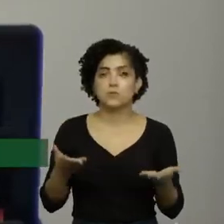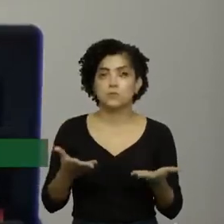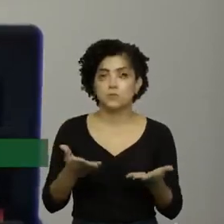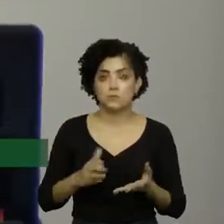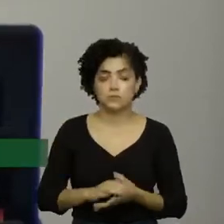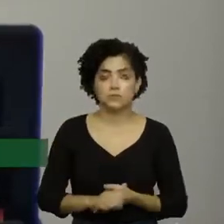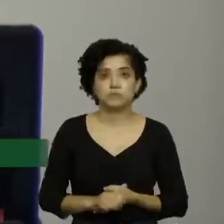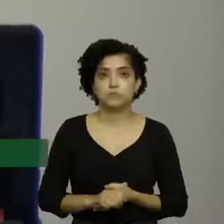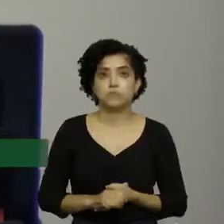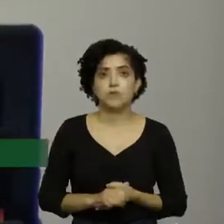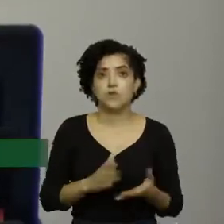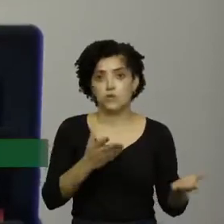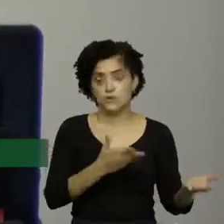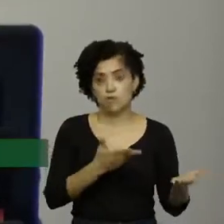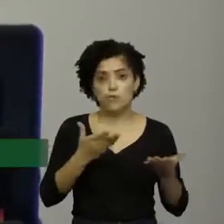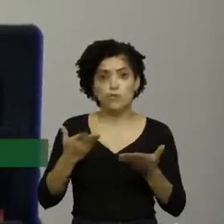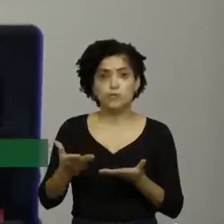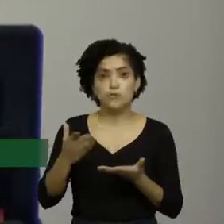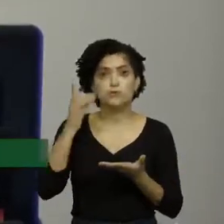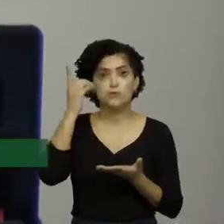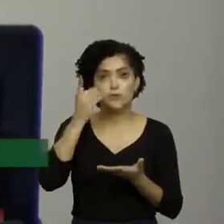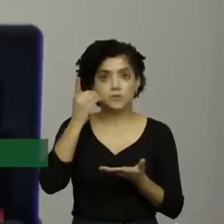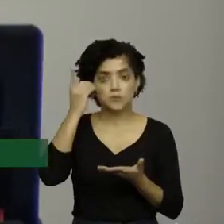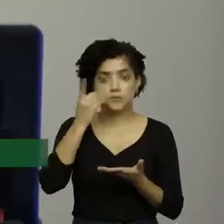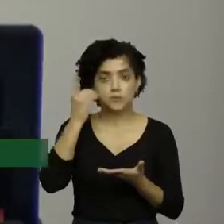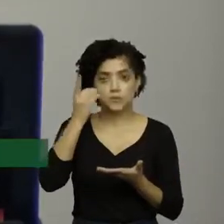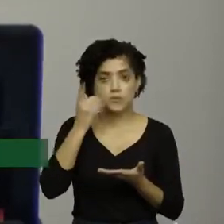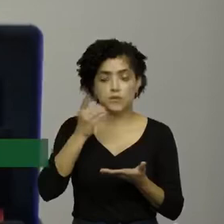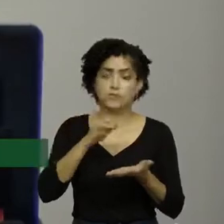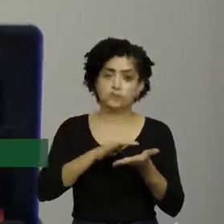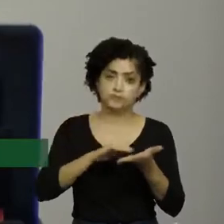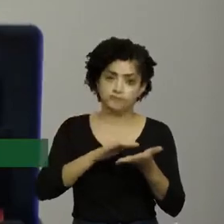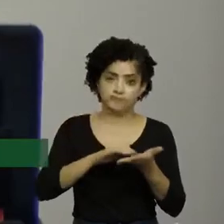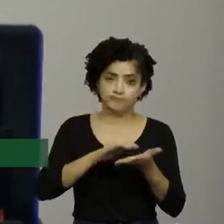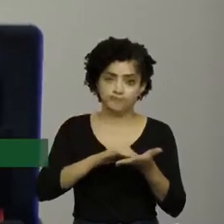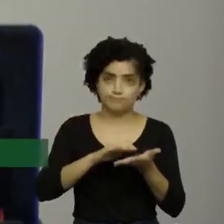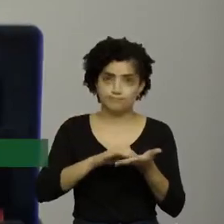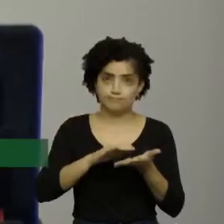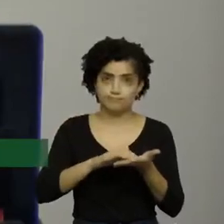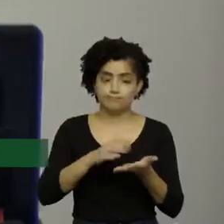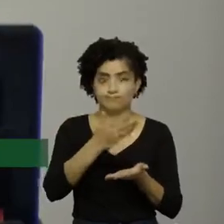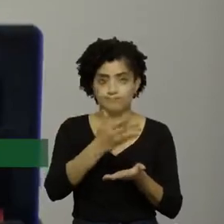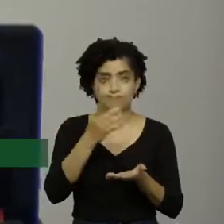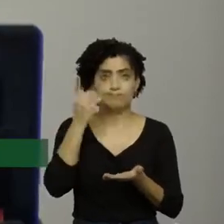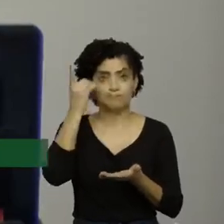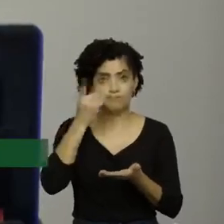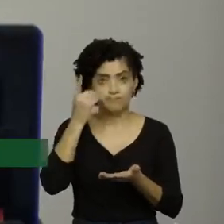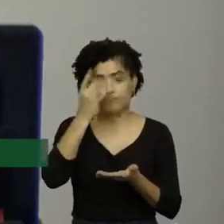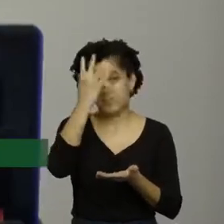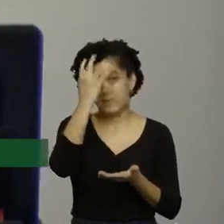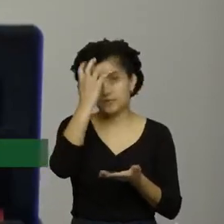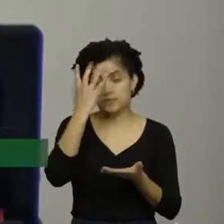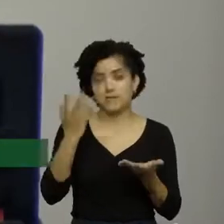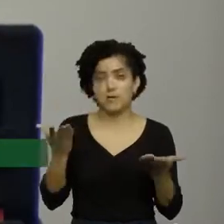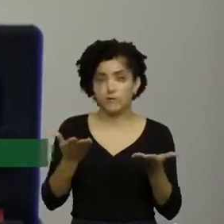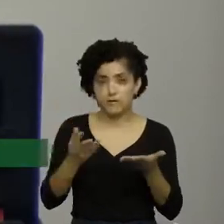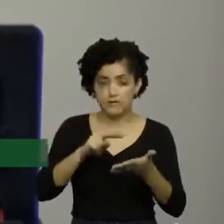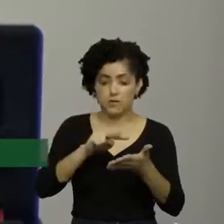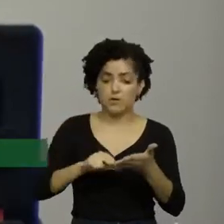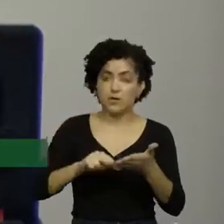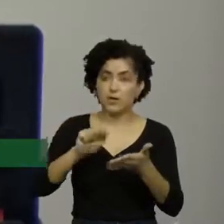sessão. Convido o senhor secretário, deputado Ismael, para